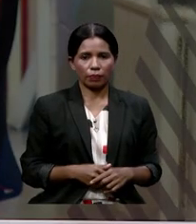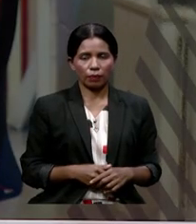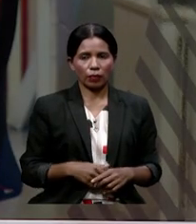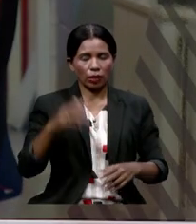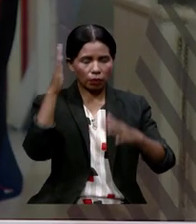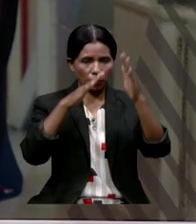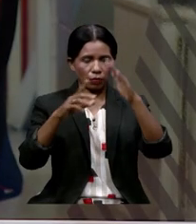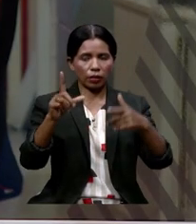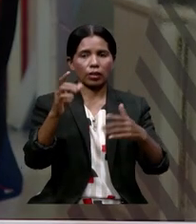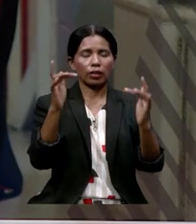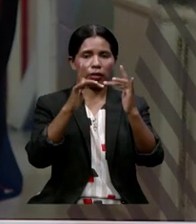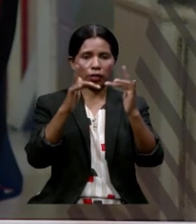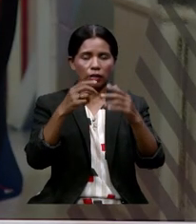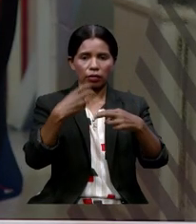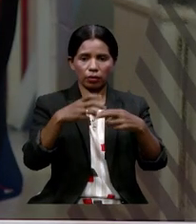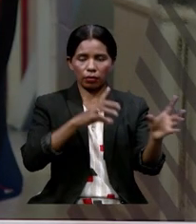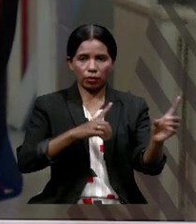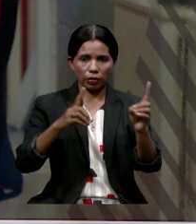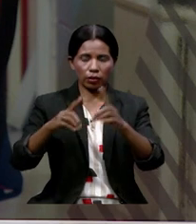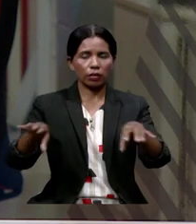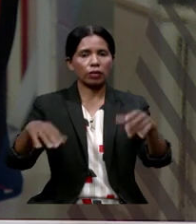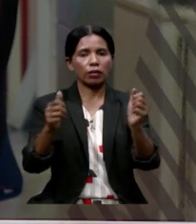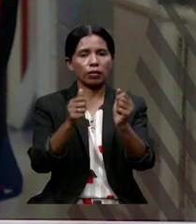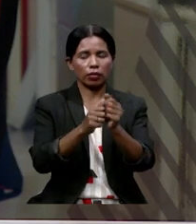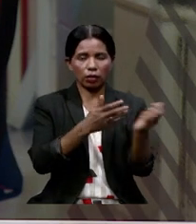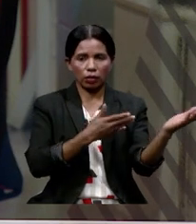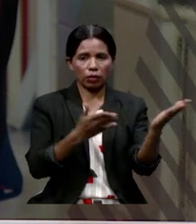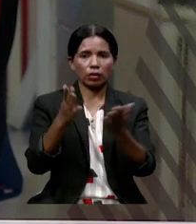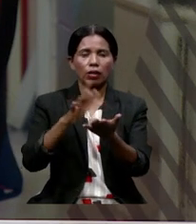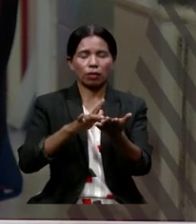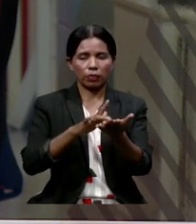Problema linha internet dificulta a implementação do sistema em supply em Moruk.